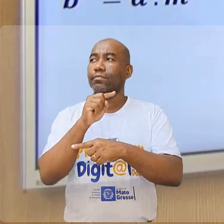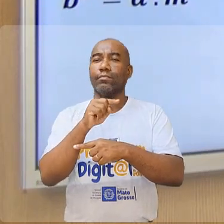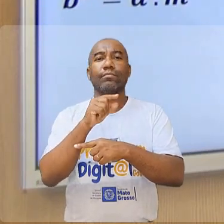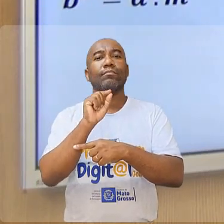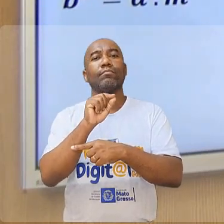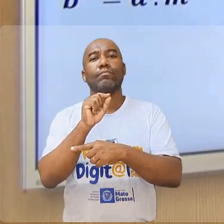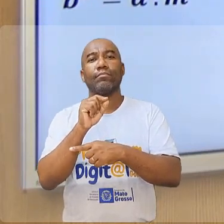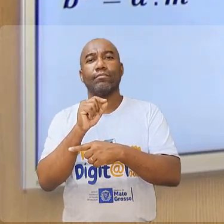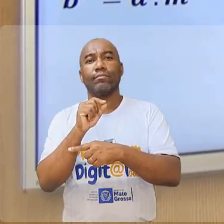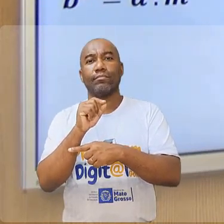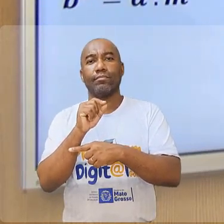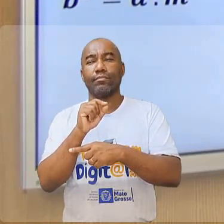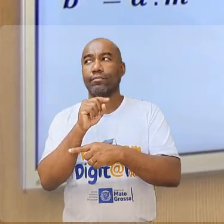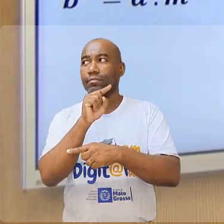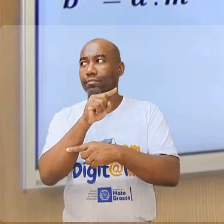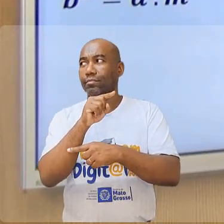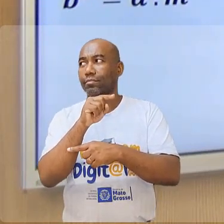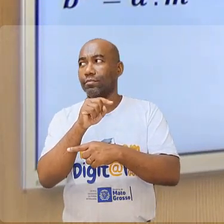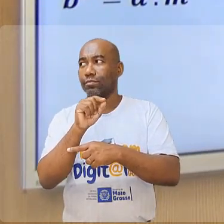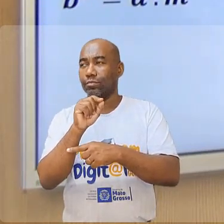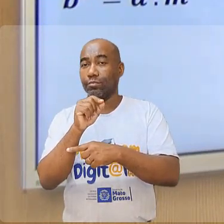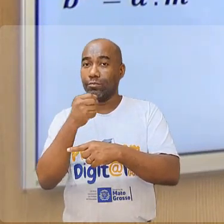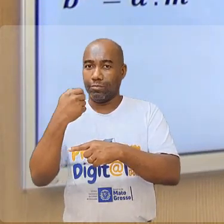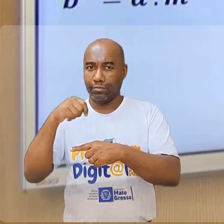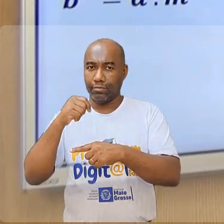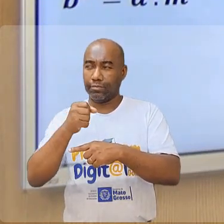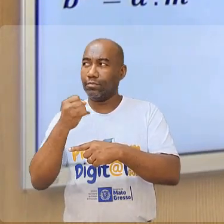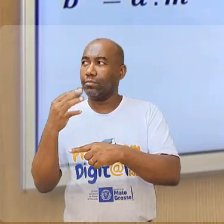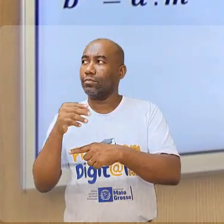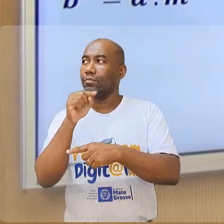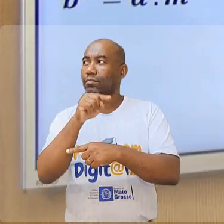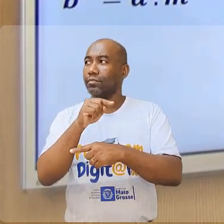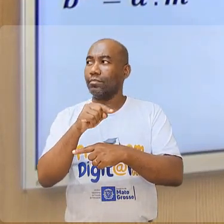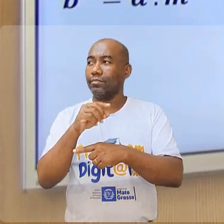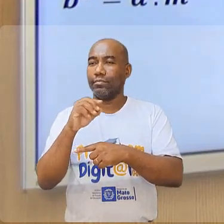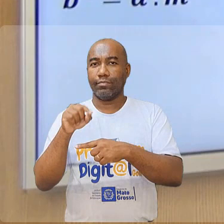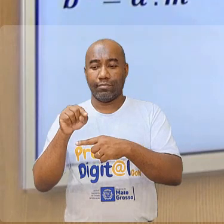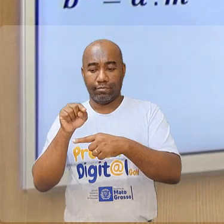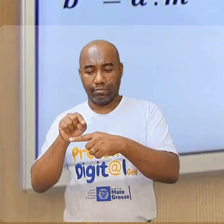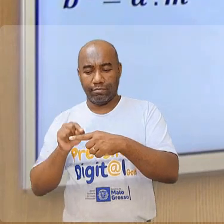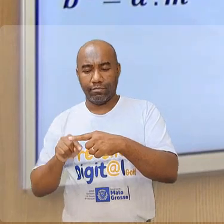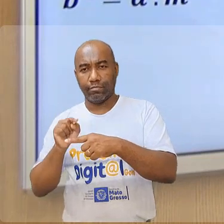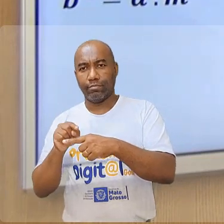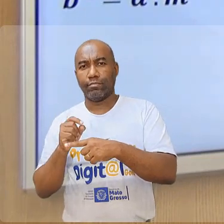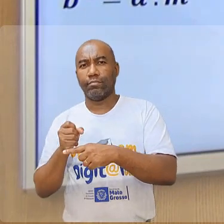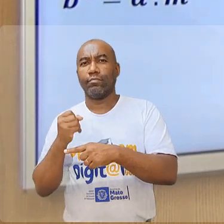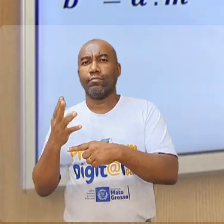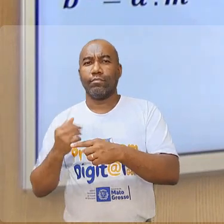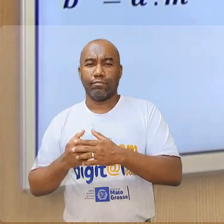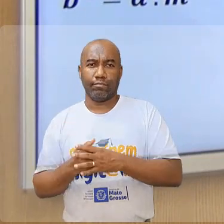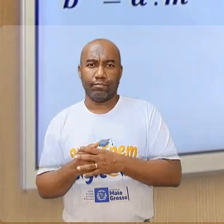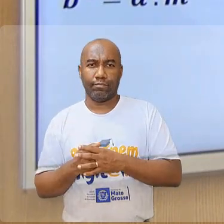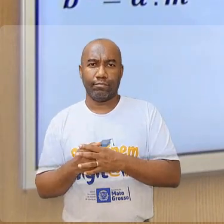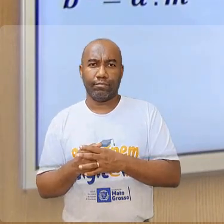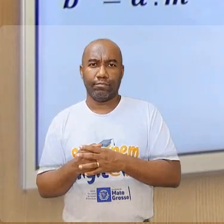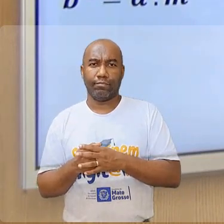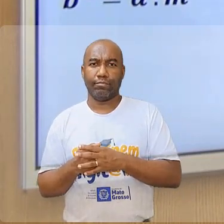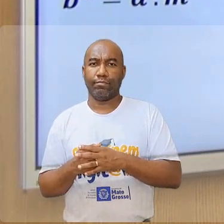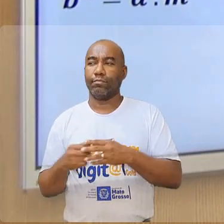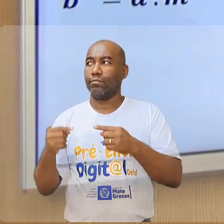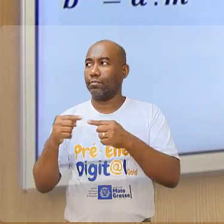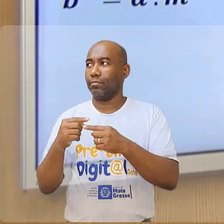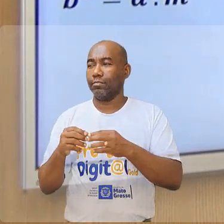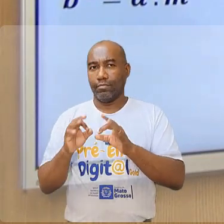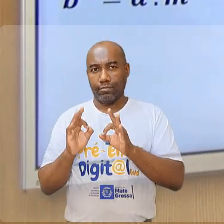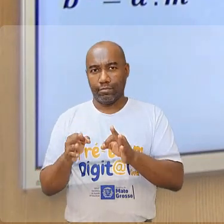fração eu peguei alguém do Triângulo grande então eu tenho que pegar alguém do Triângulo grande colocar aqui na parte de cima da fração Ou seja